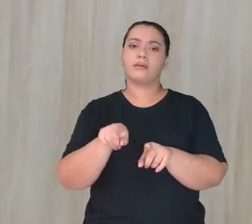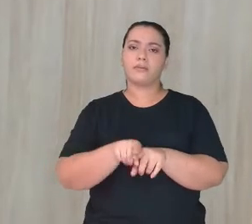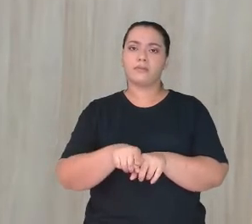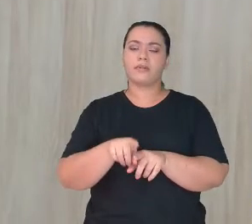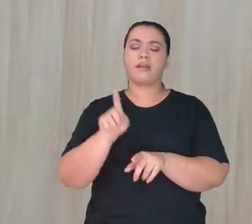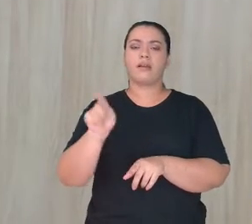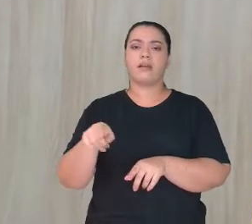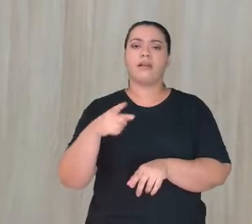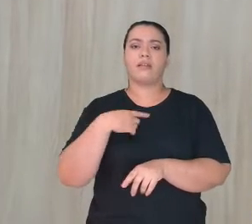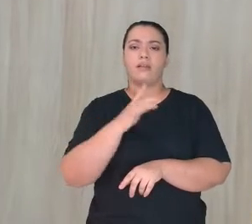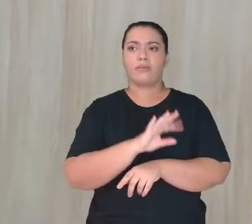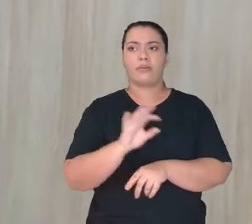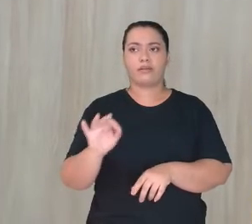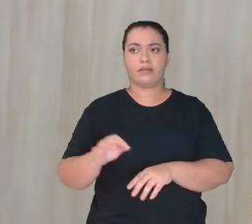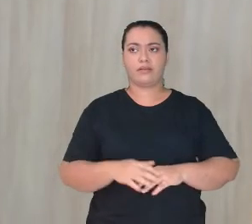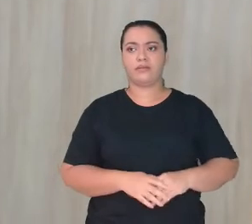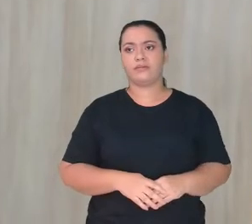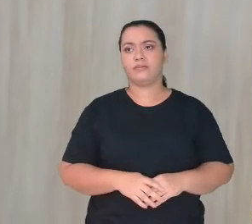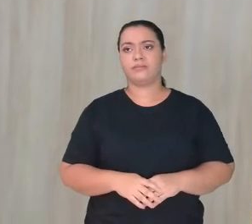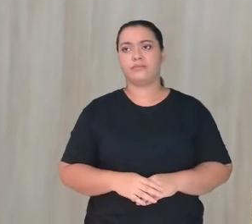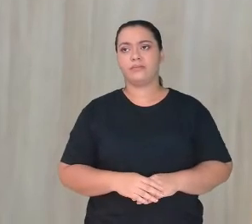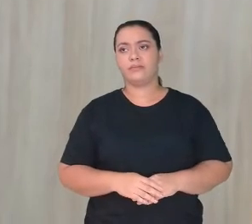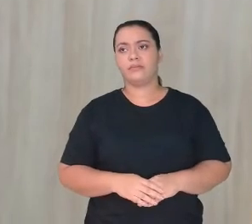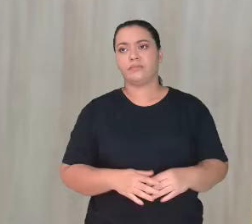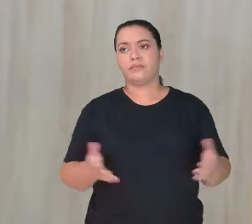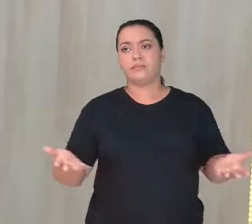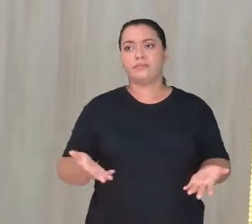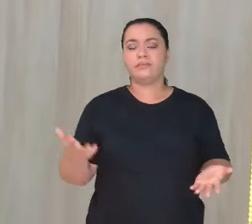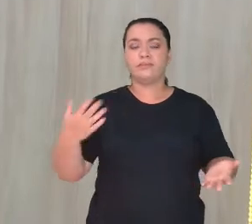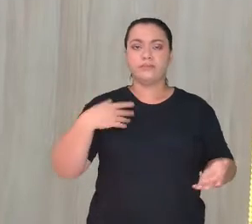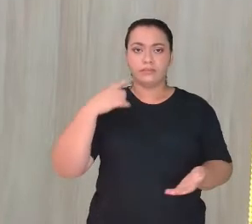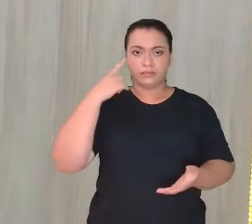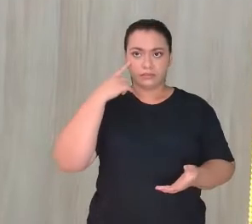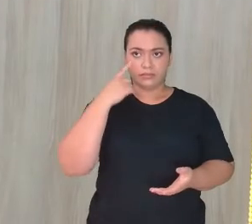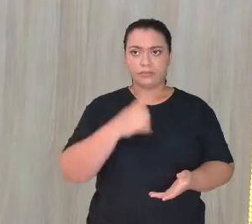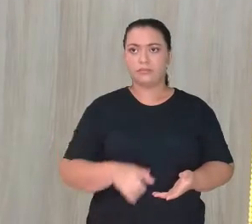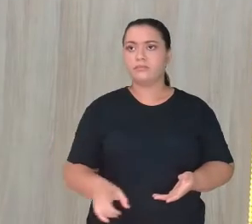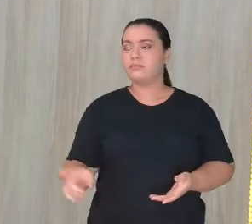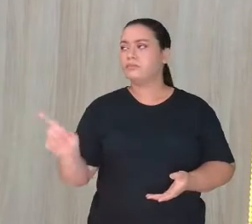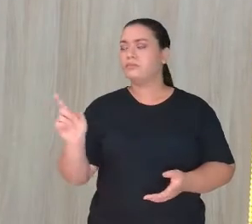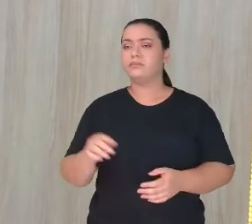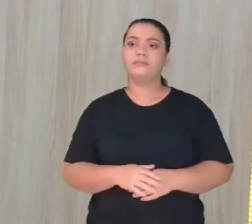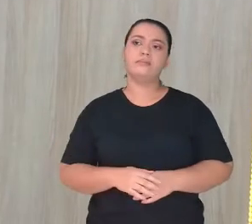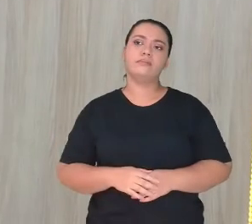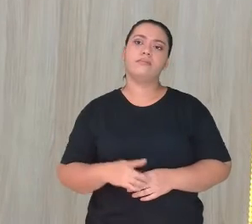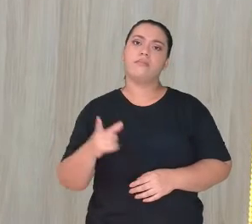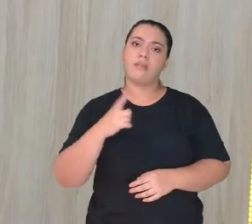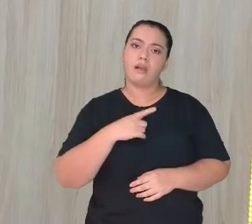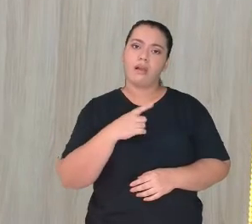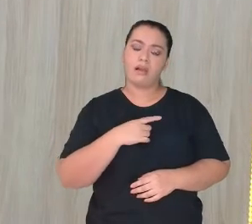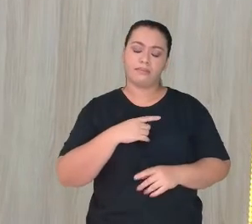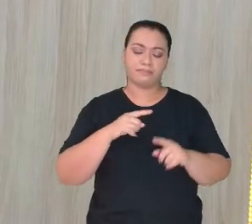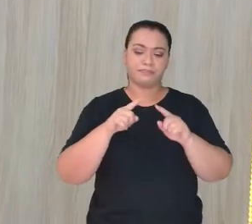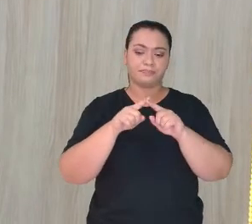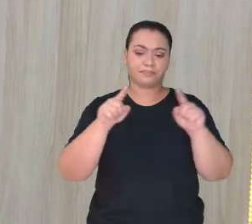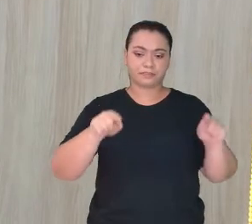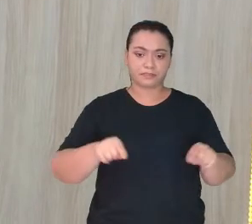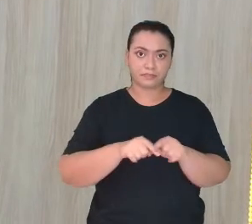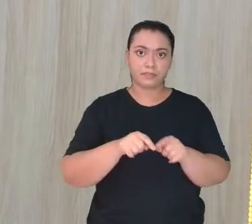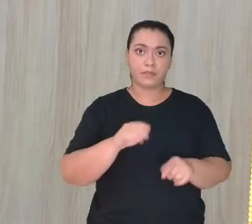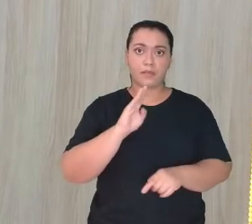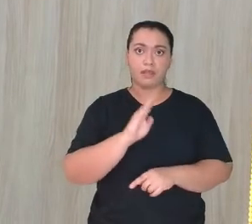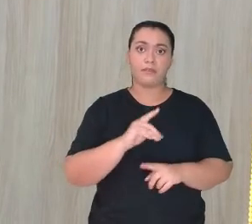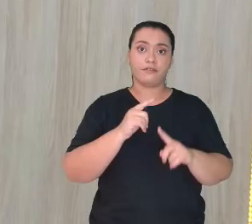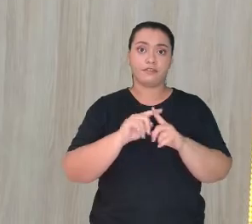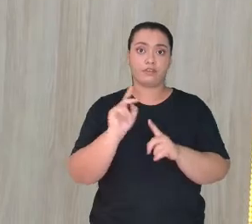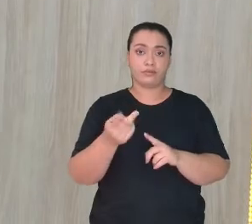jeito. Então, ó, eu vou fazer a seguinte associação, ó, observa, ó, aqui é base vezes altura, aqui é base vezes altura